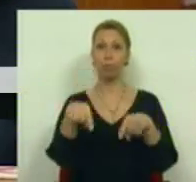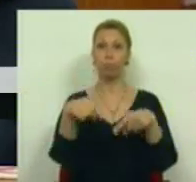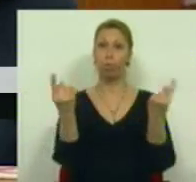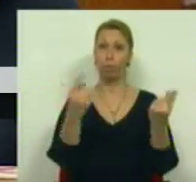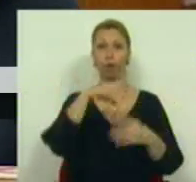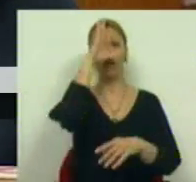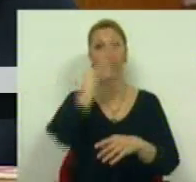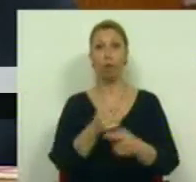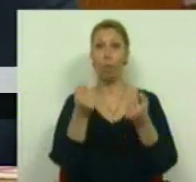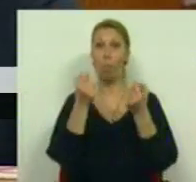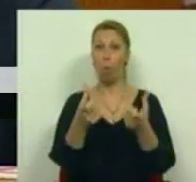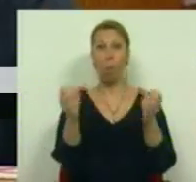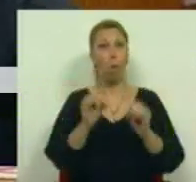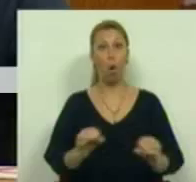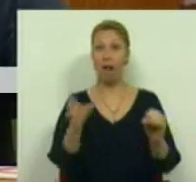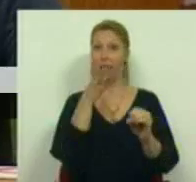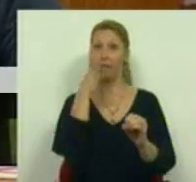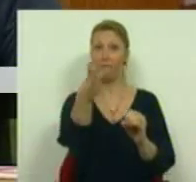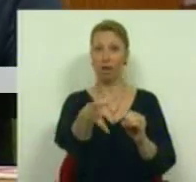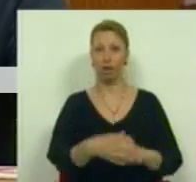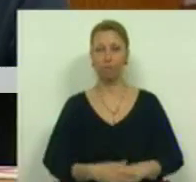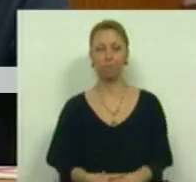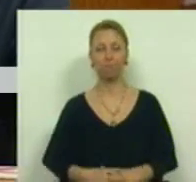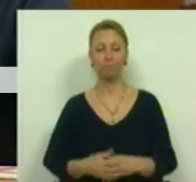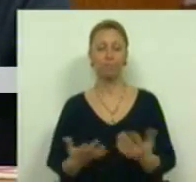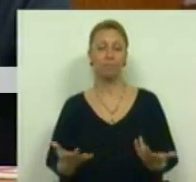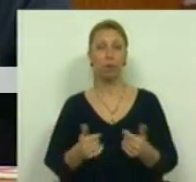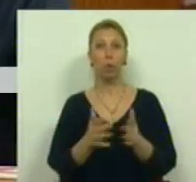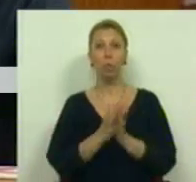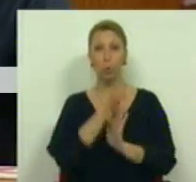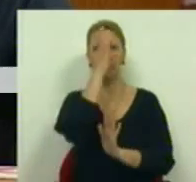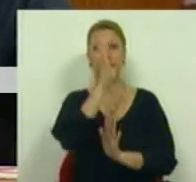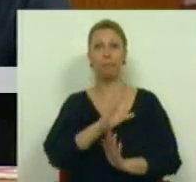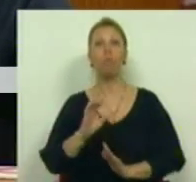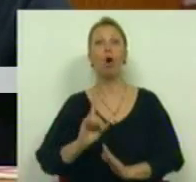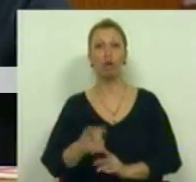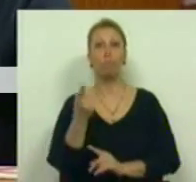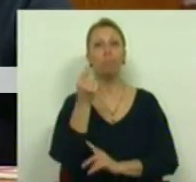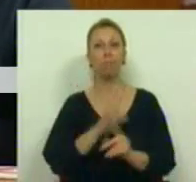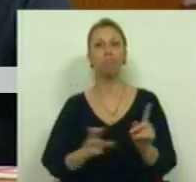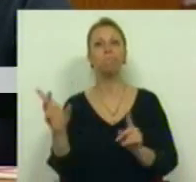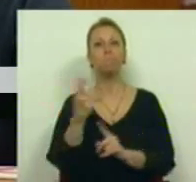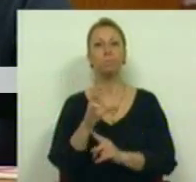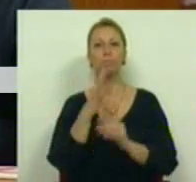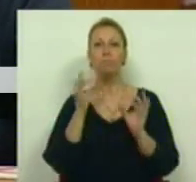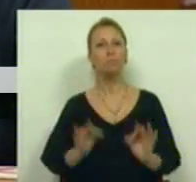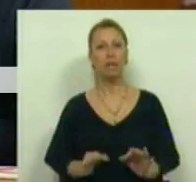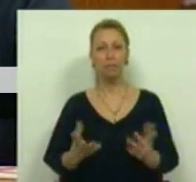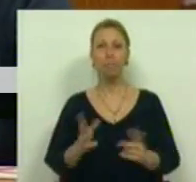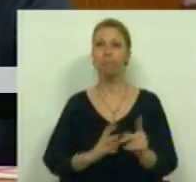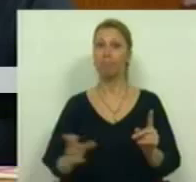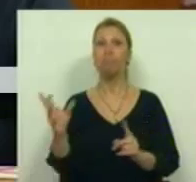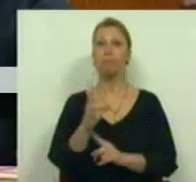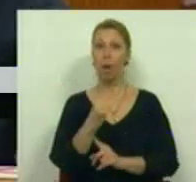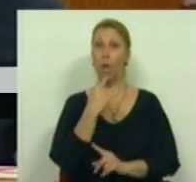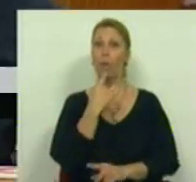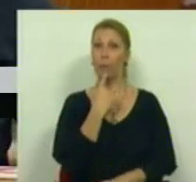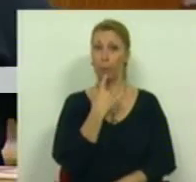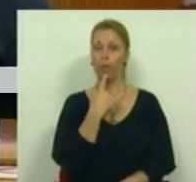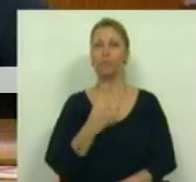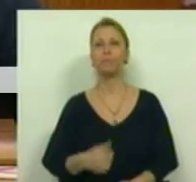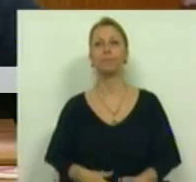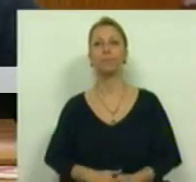Governo pouco ou nada diz. Tudo o que sabemos é que os preços vão aumentar e vão aumentar muito.